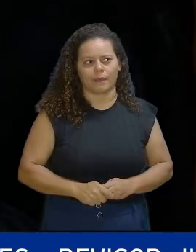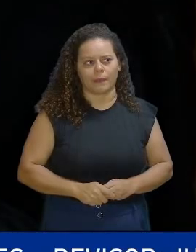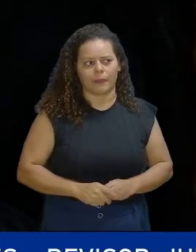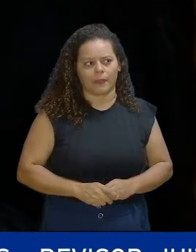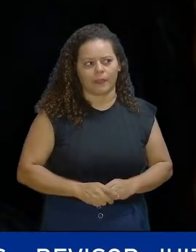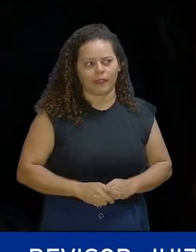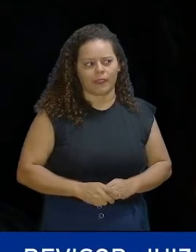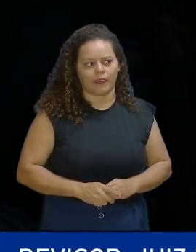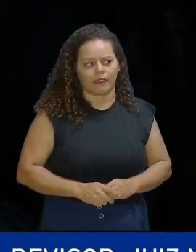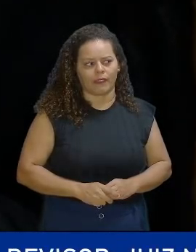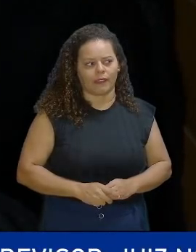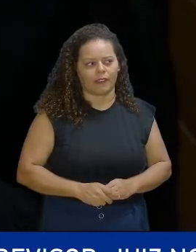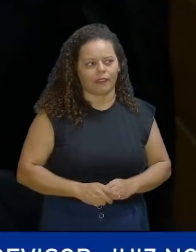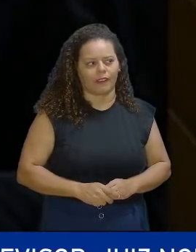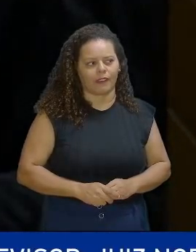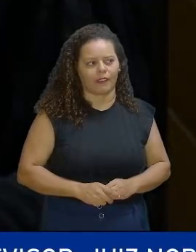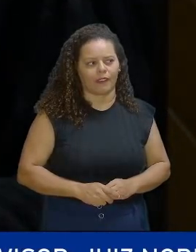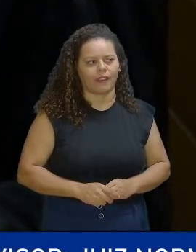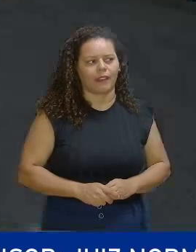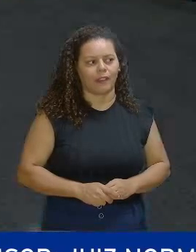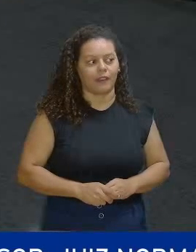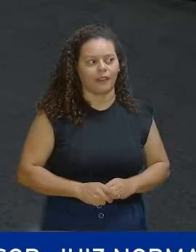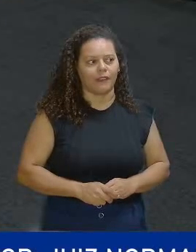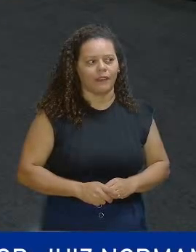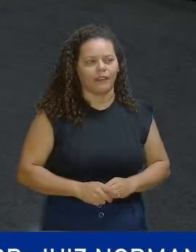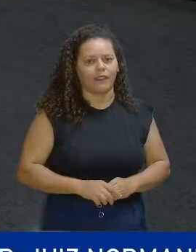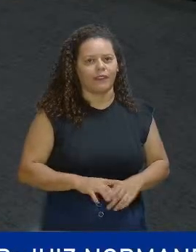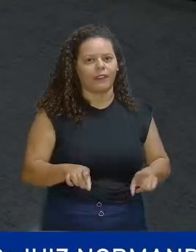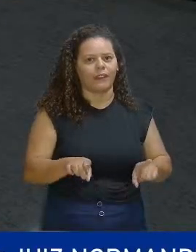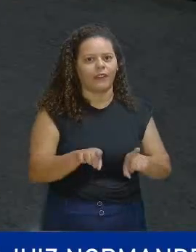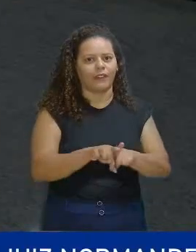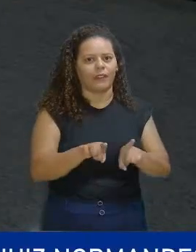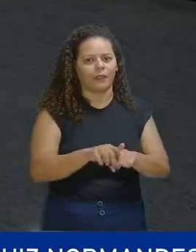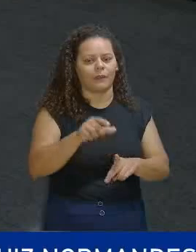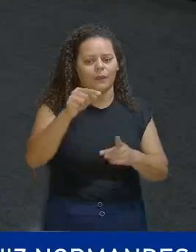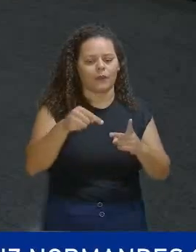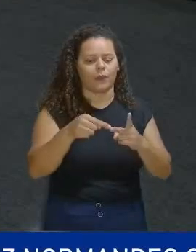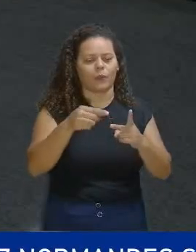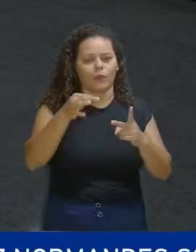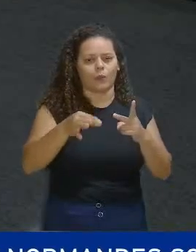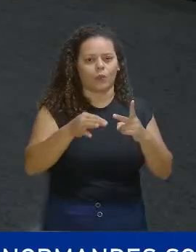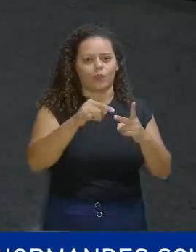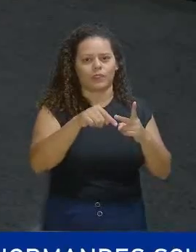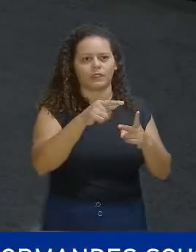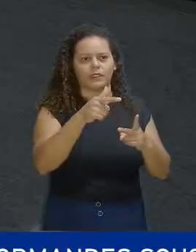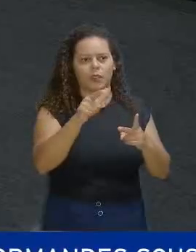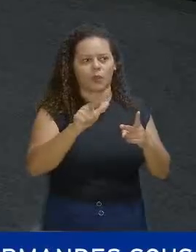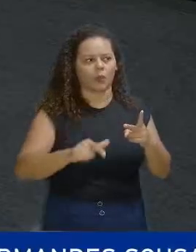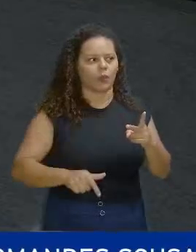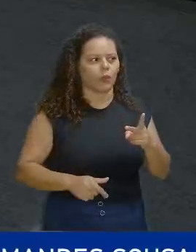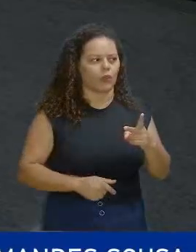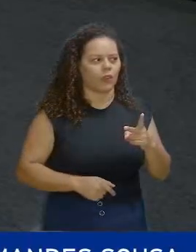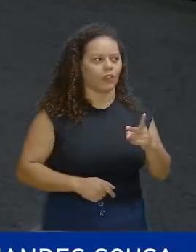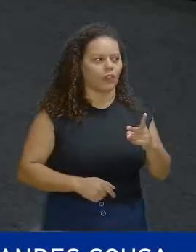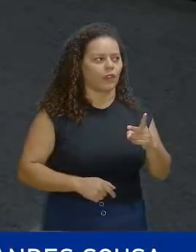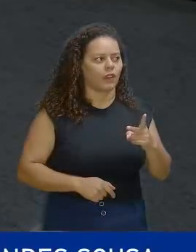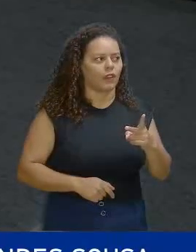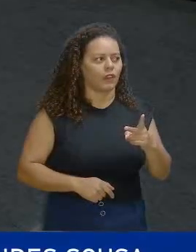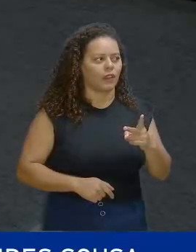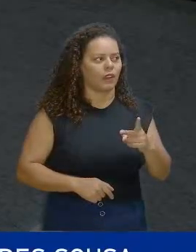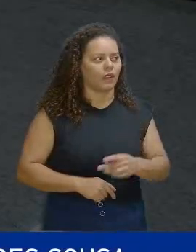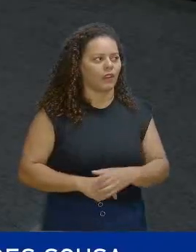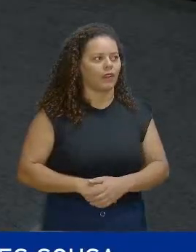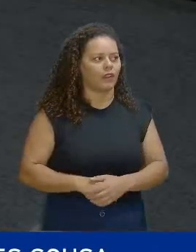essas considerações, eu acompanho o relator. Luiz Agostinho Silvério. Imagem aprovada do plenário. Ivaldo não vota antes, senhor